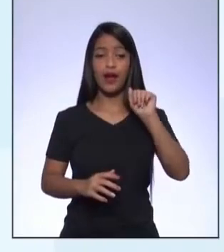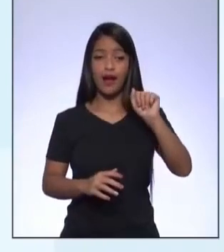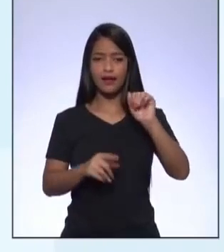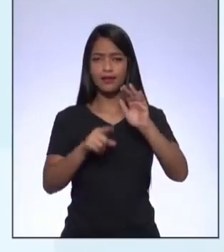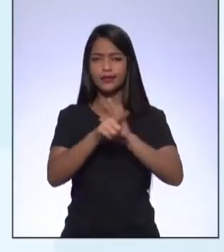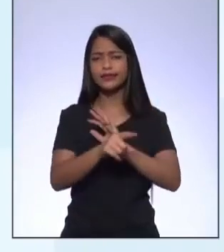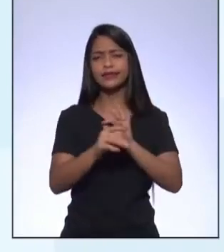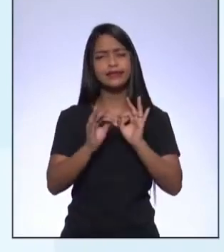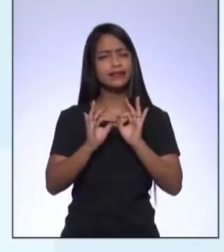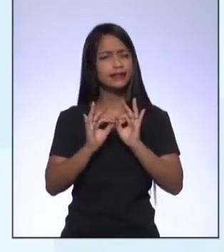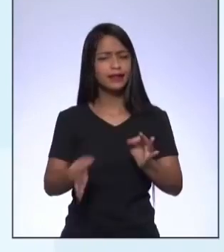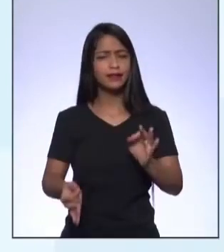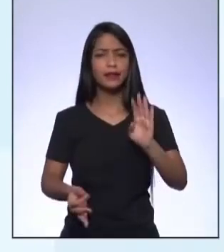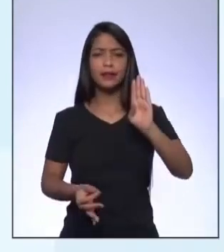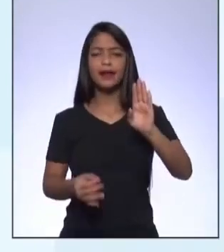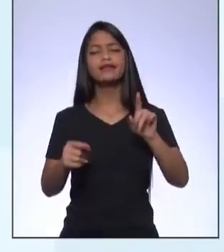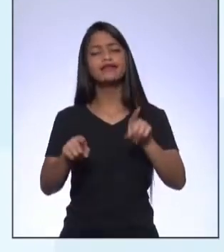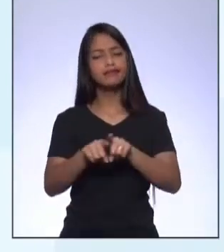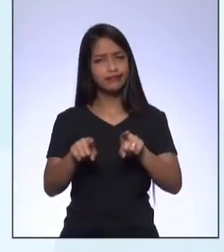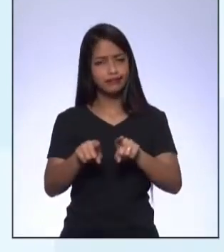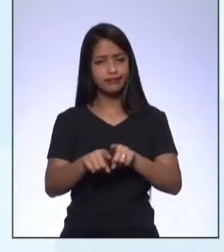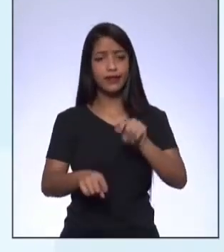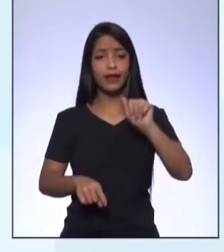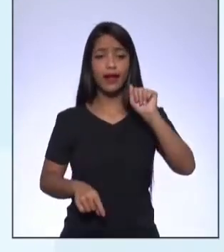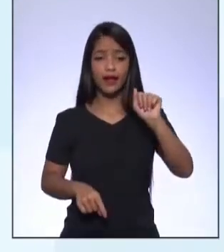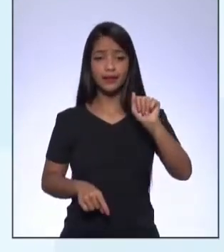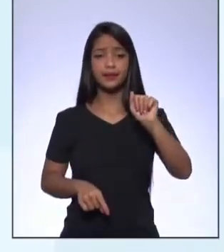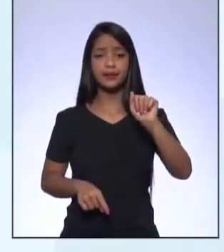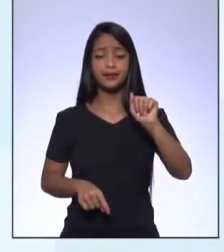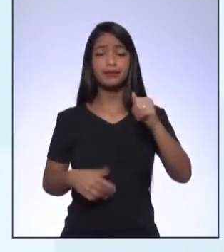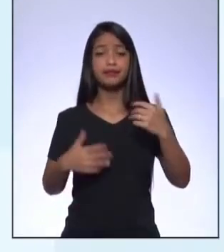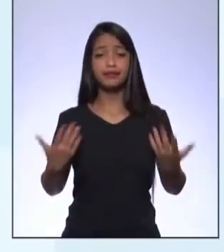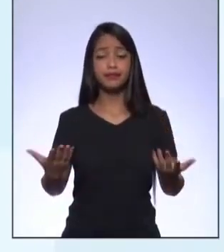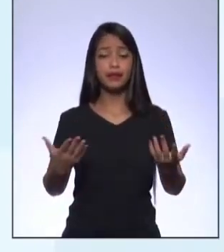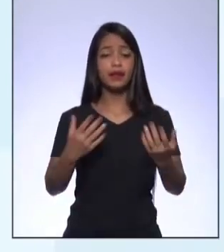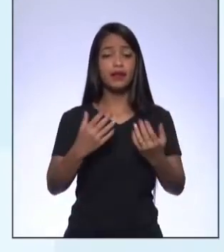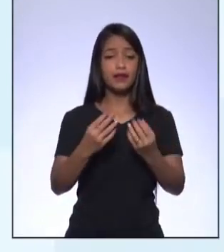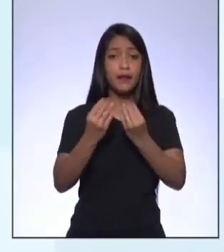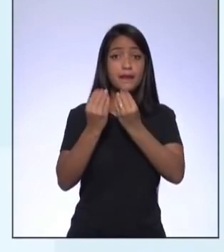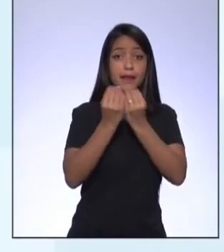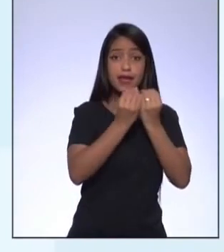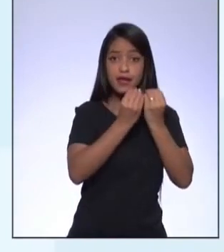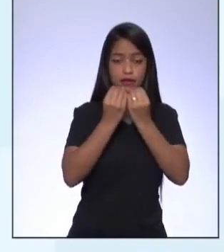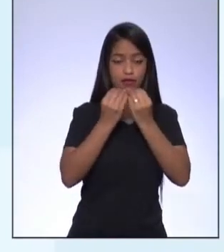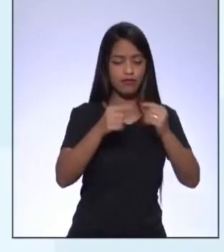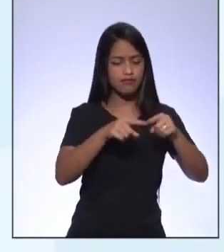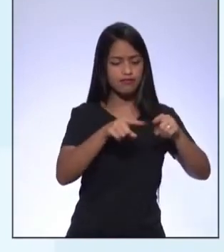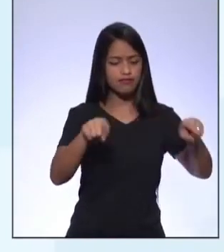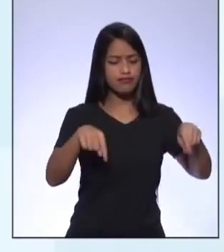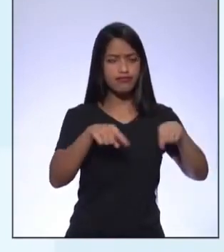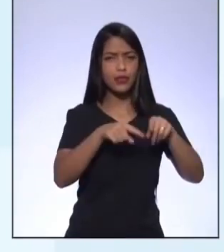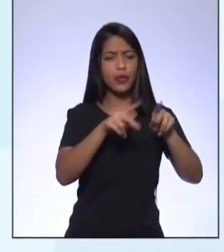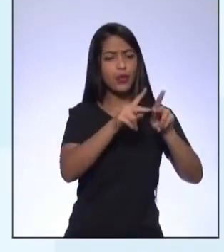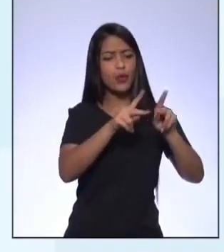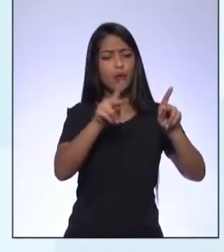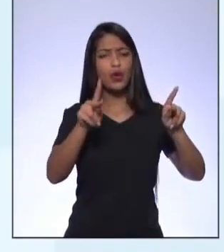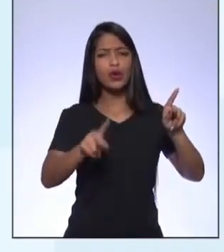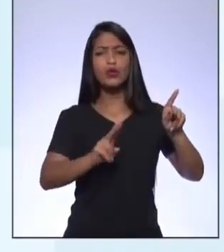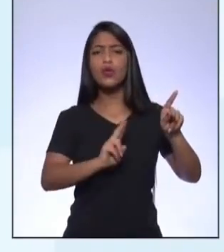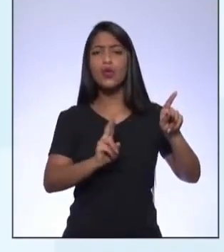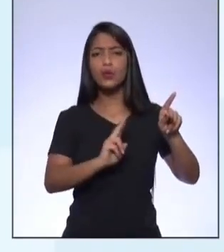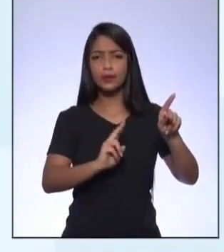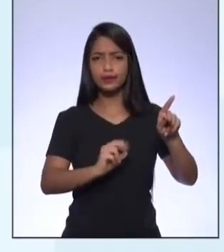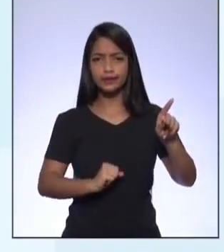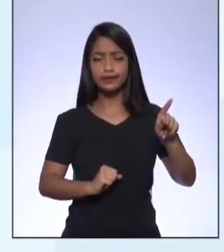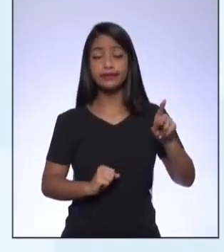B também. Na letra A, a gente quer saber qual o polígono formado pela plantação de milho. E na letra